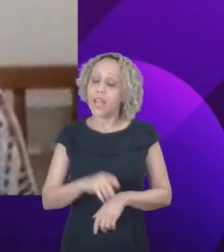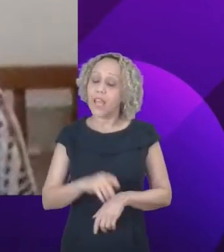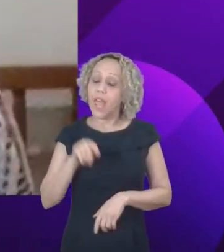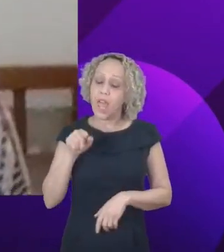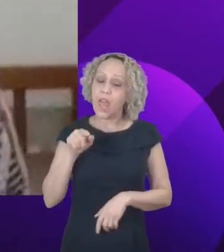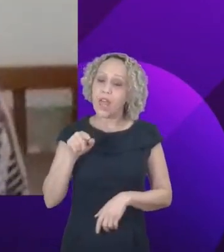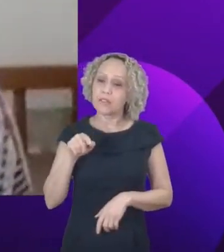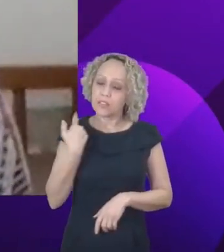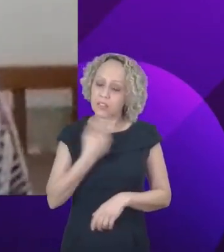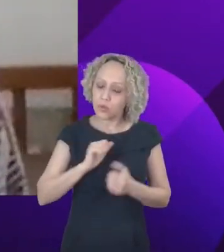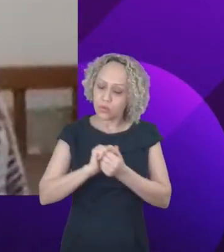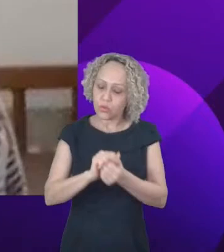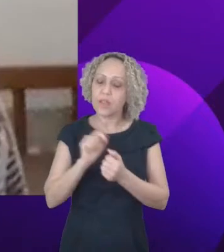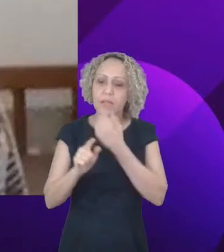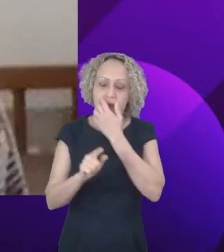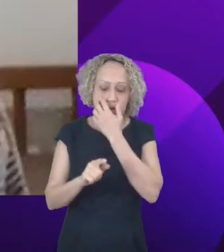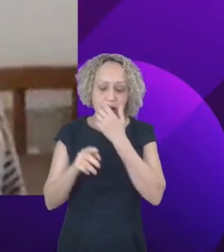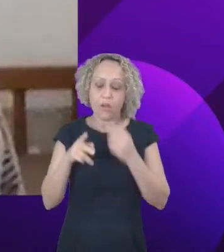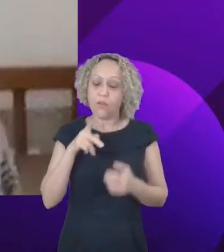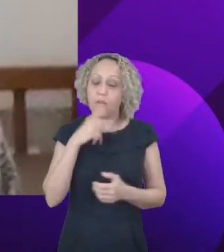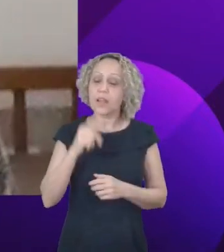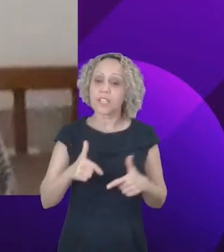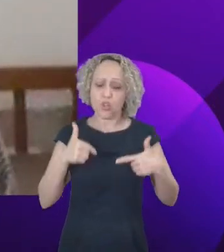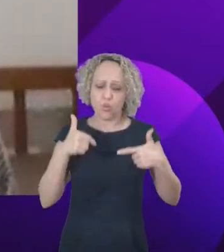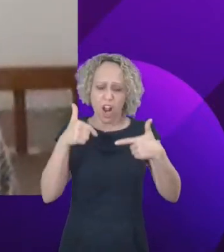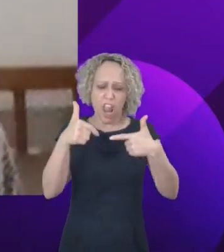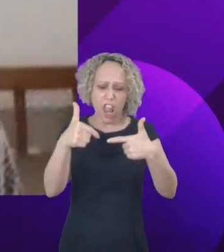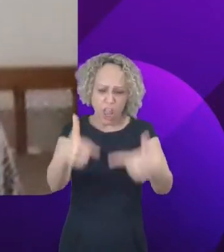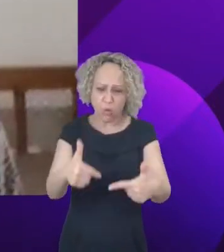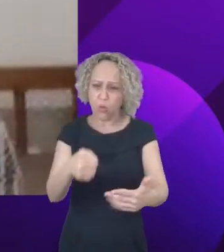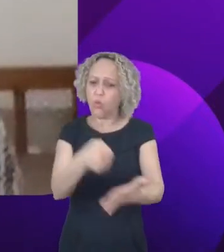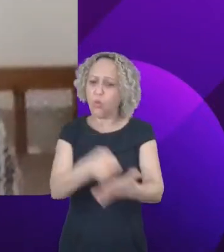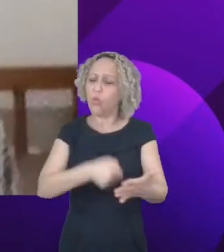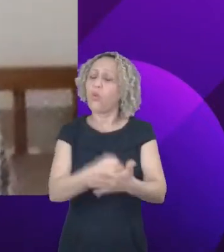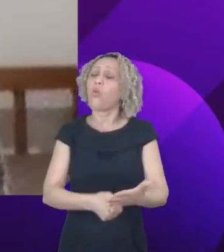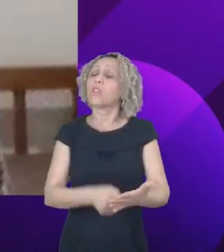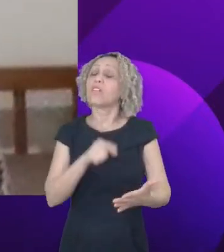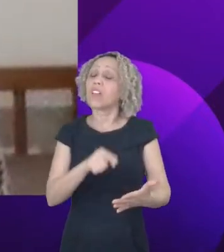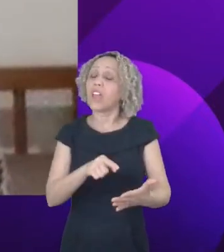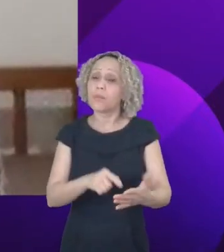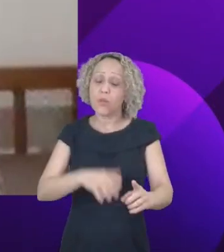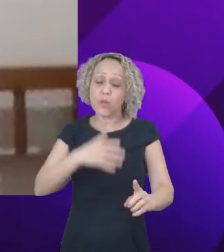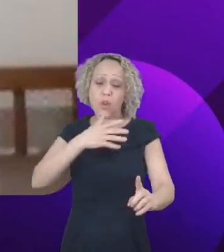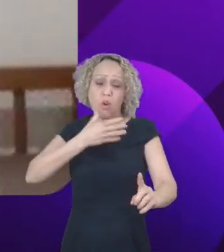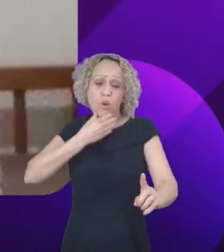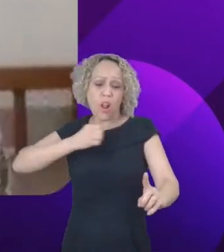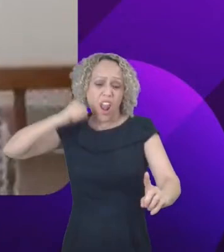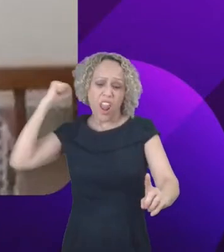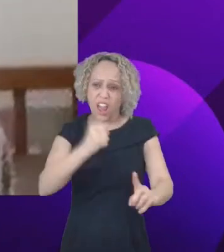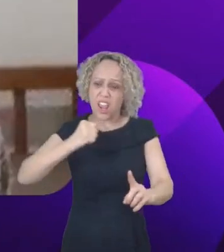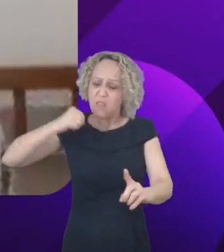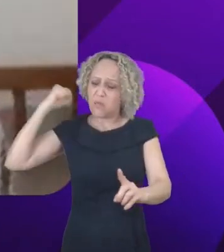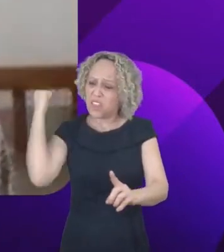pelo feminicídio zero? Bem, basta olhar para os números. O Brasil é o 5º país que mais